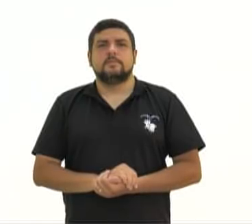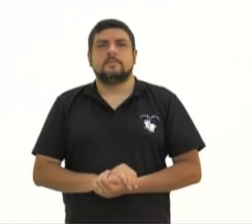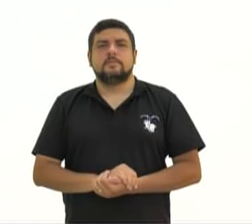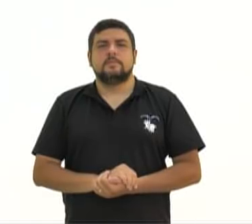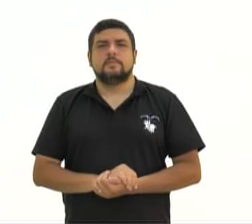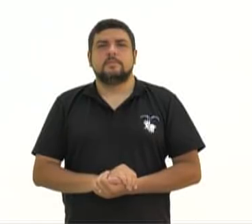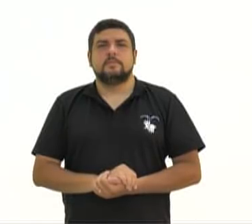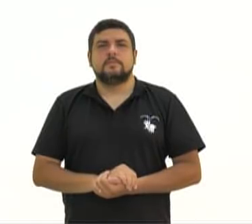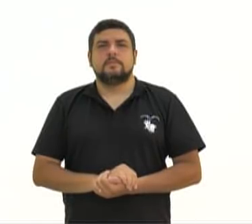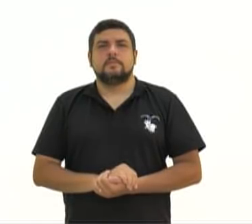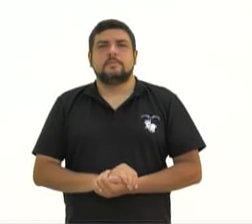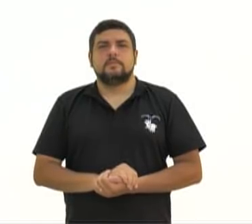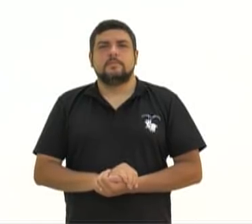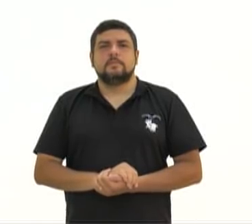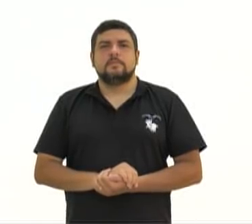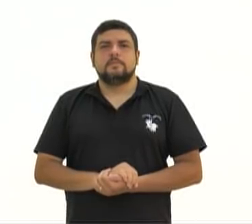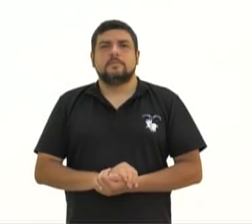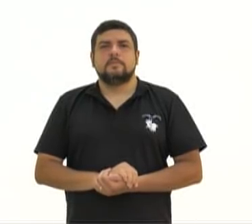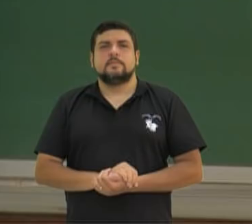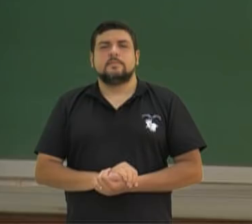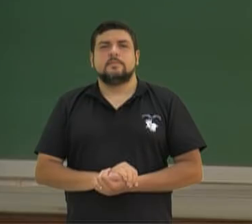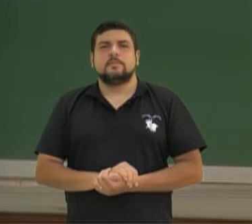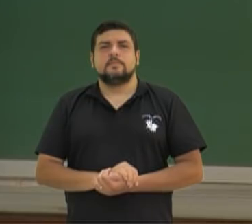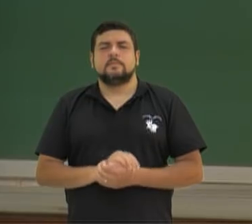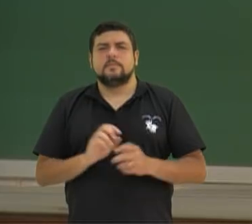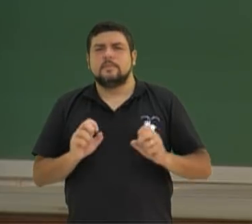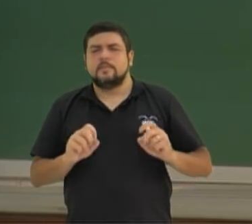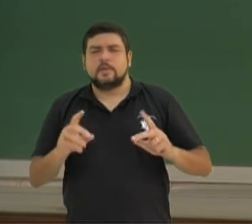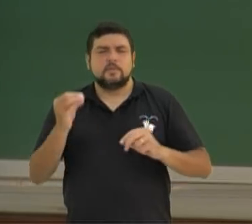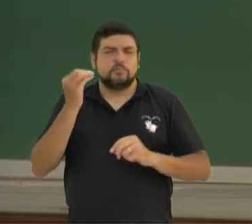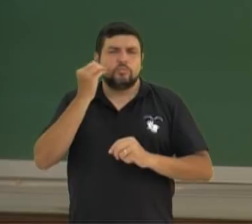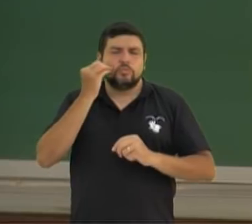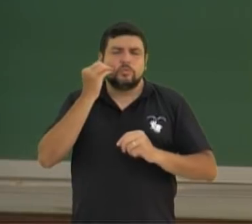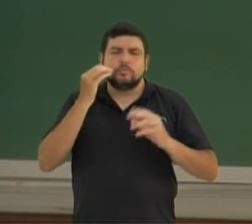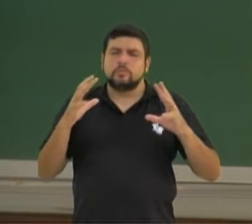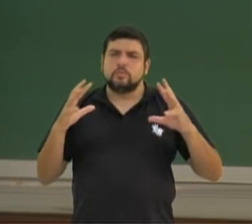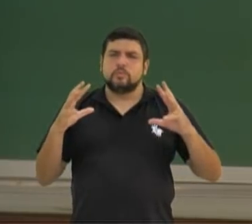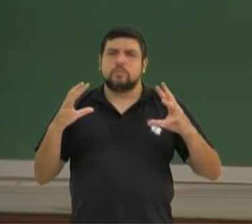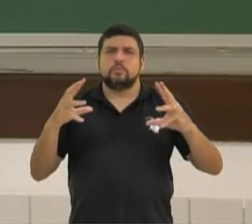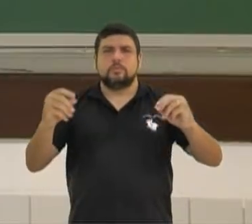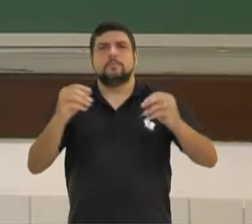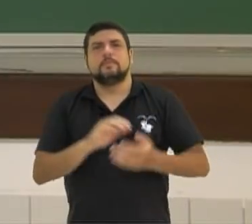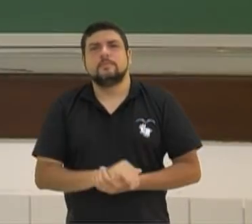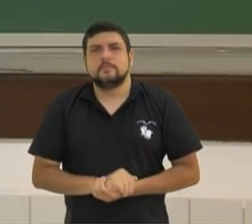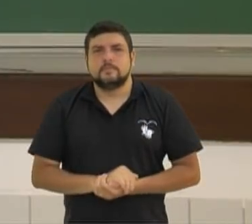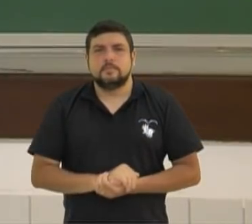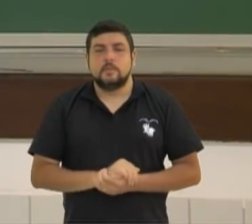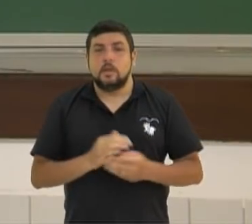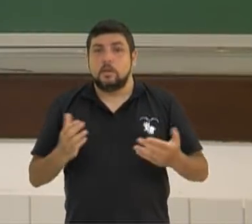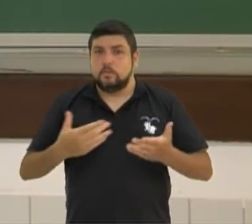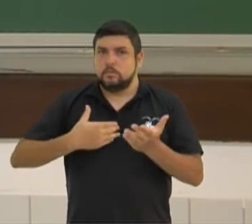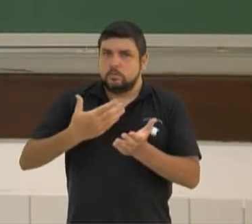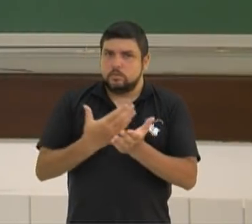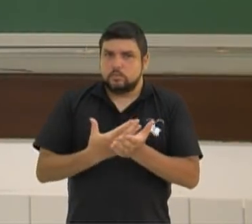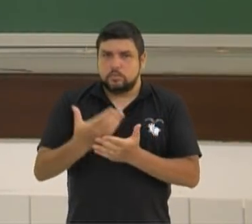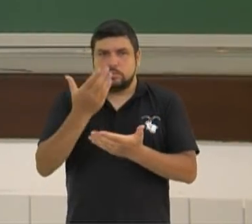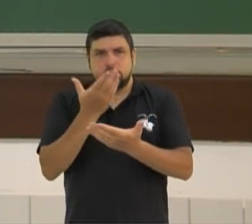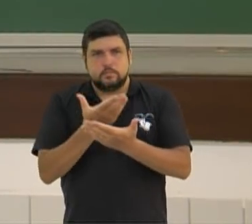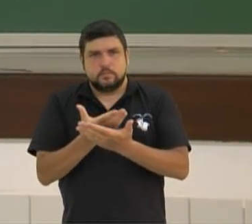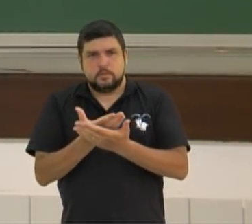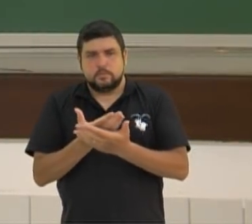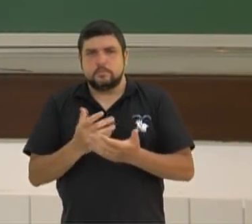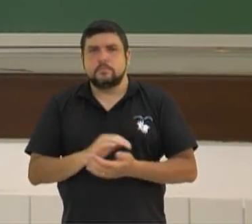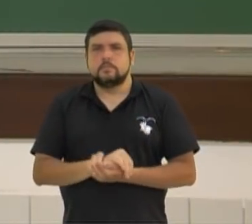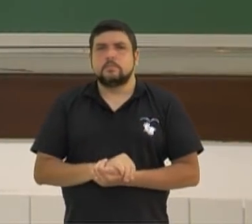Zaco, lá do município de Planalto. Beijos para todos vocês. Então, vamos começar a nossa aula